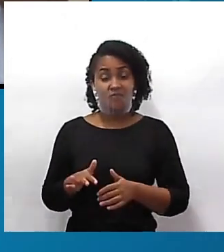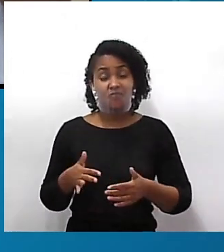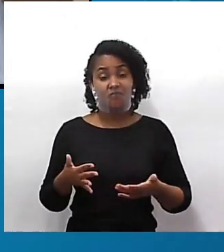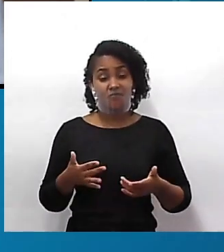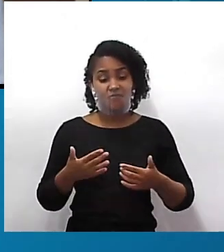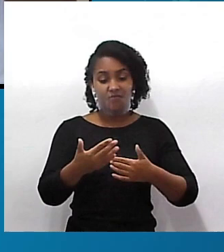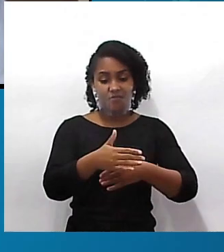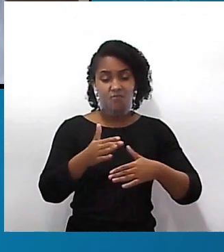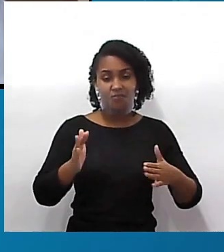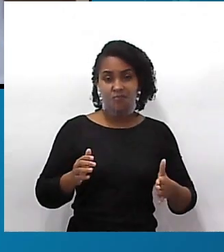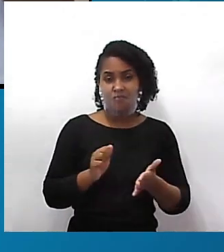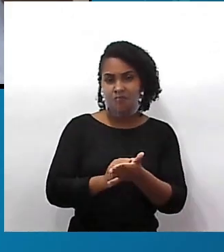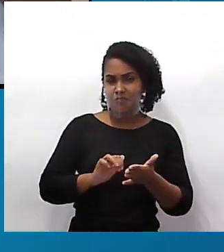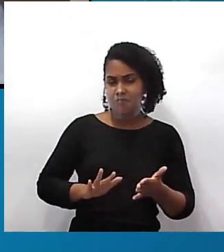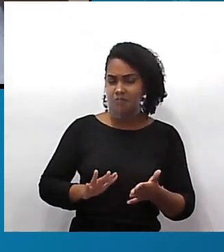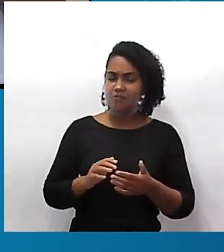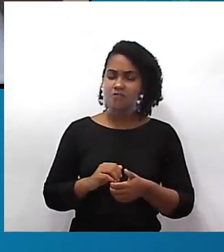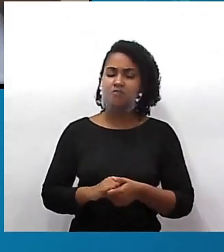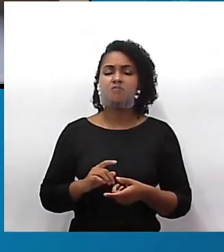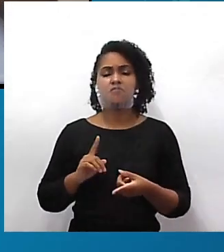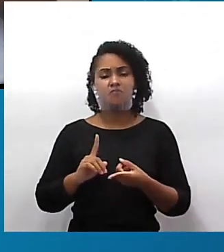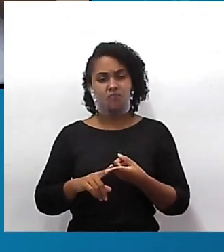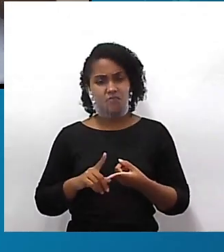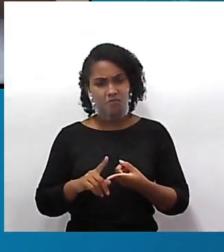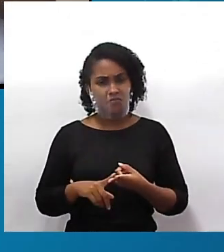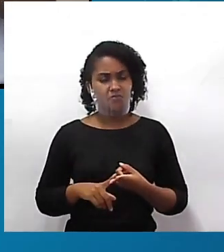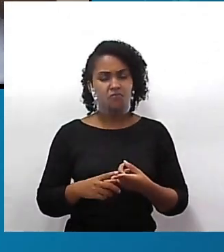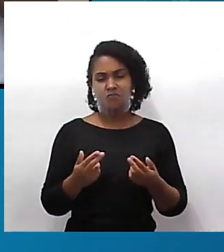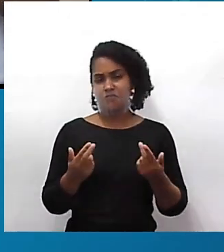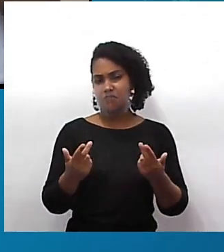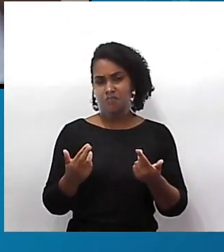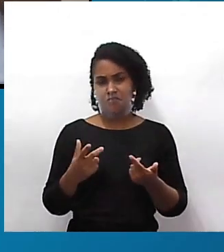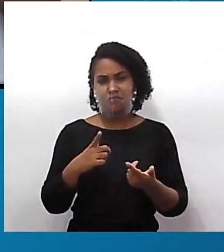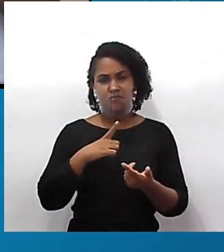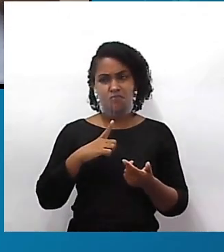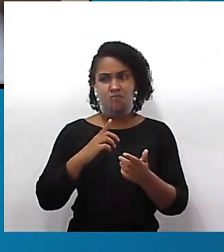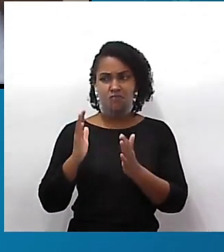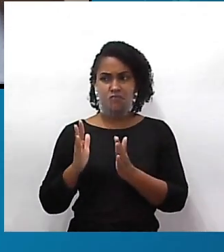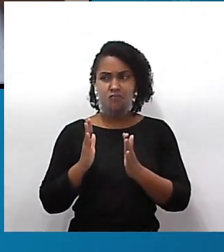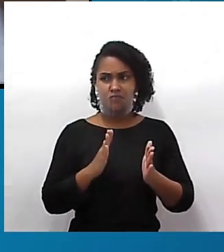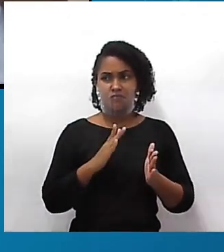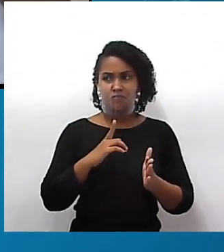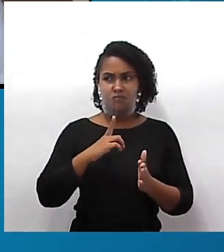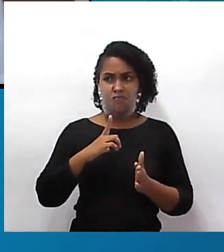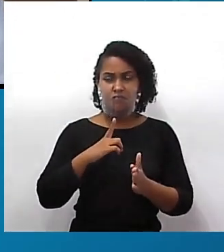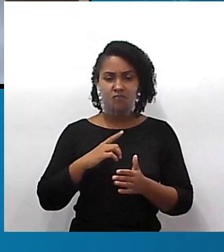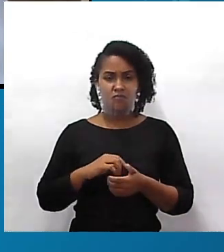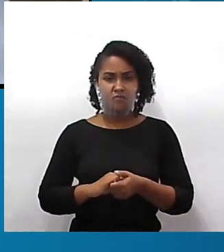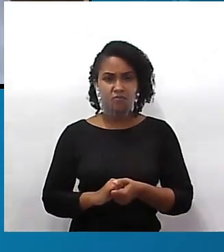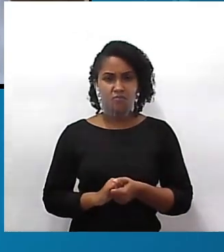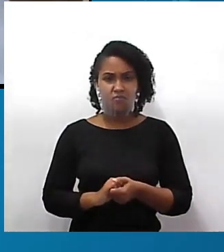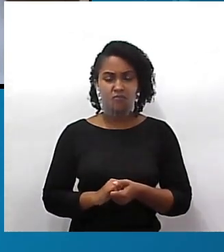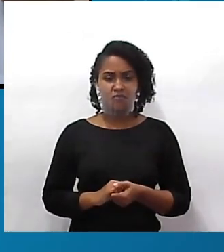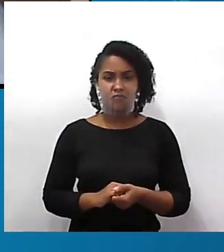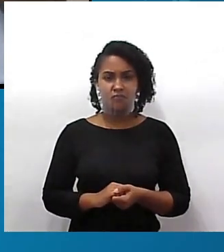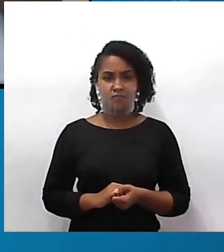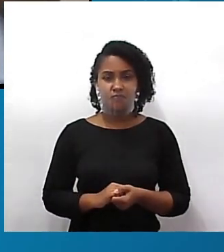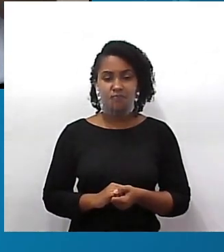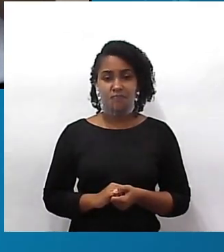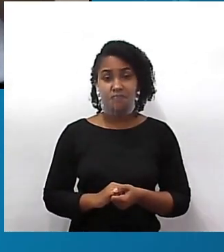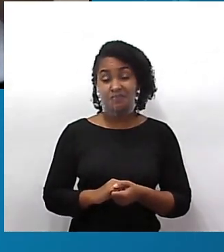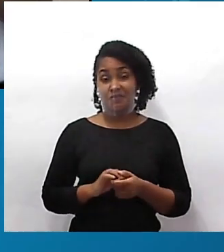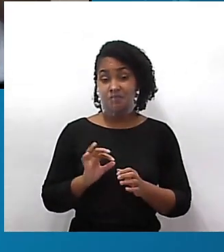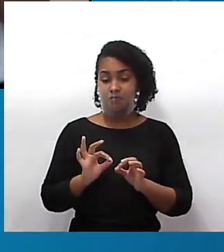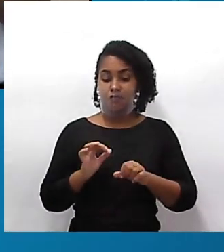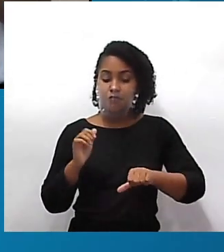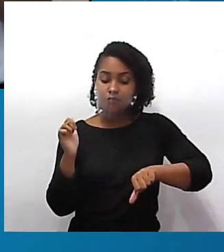salas das atividades, também a mesma coisa, né? O mesmo procedimento você deverá tomar, né? O